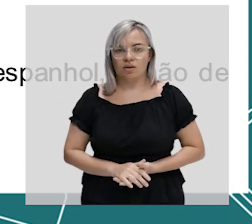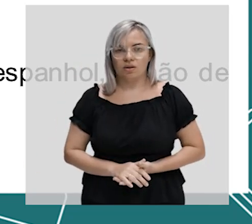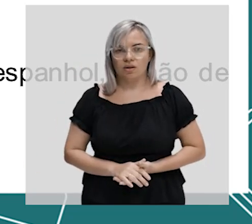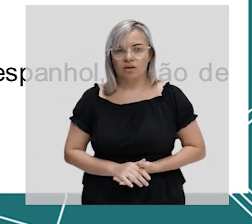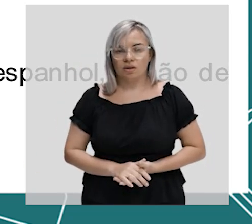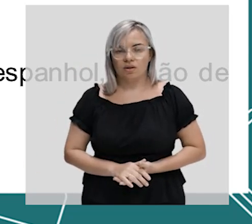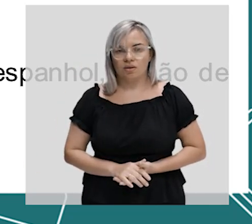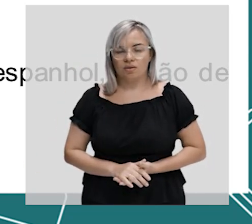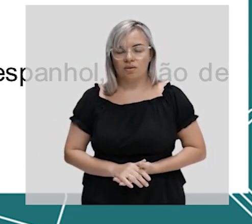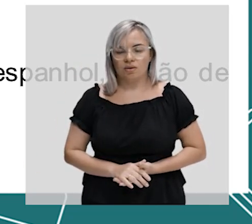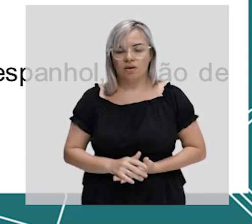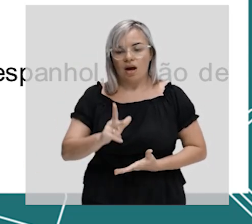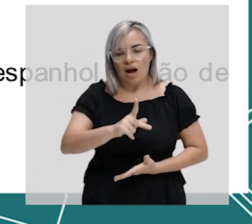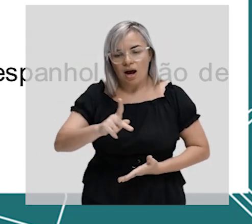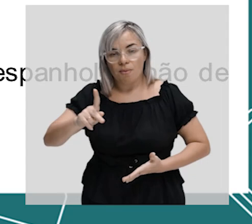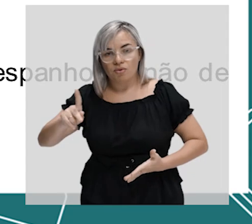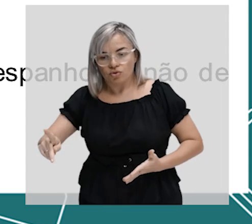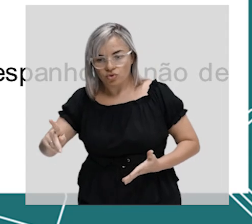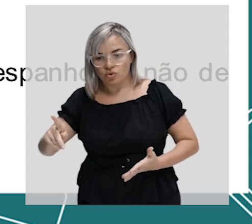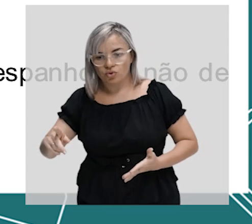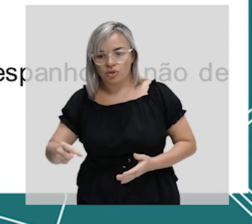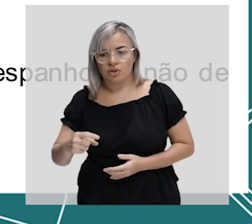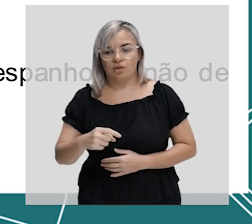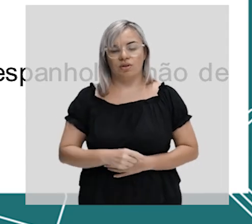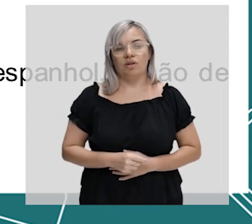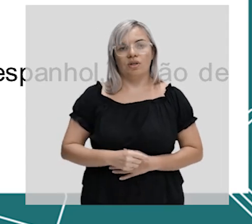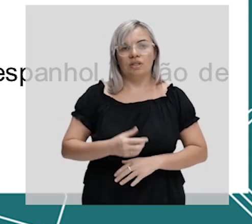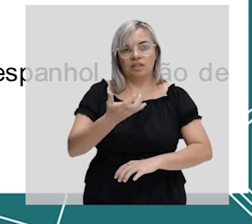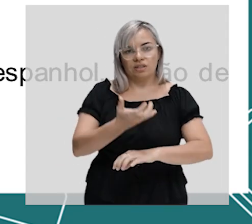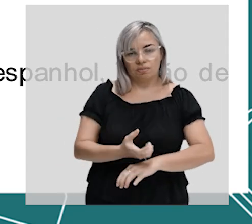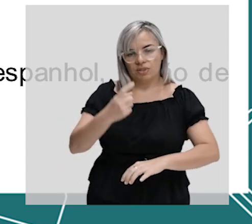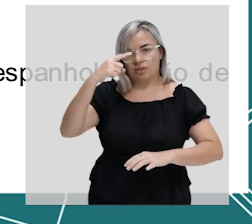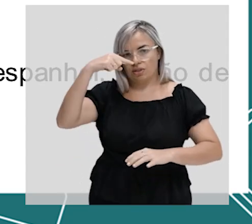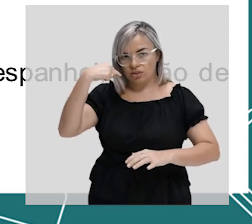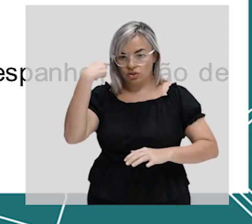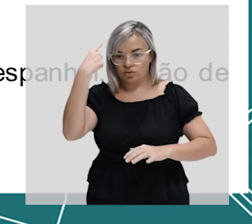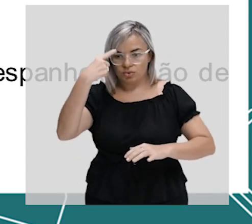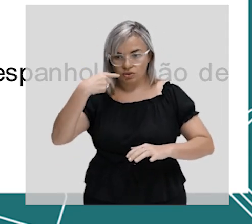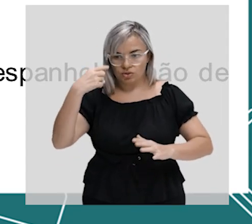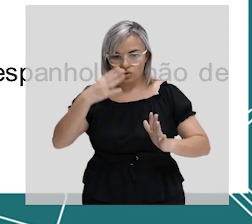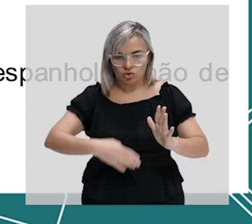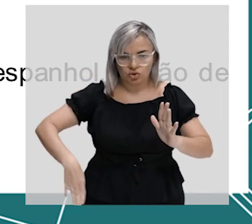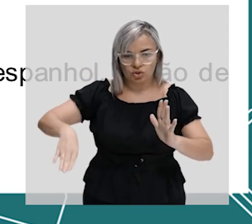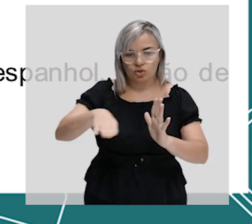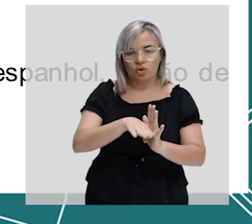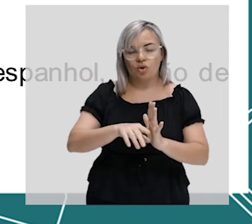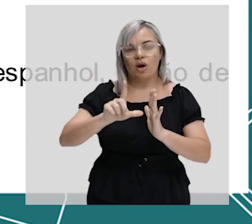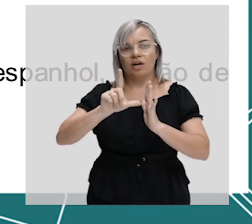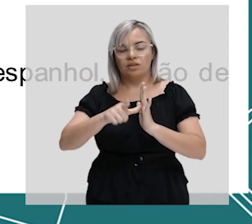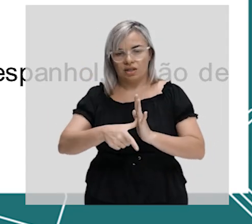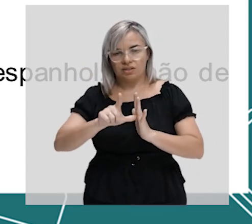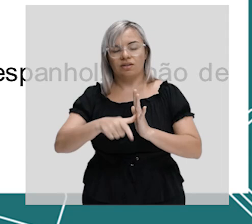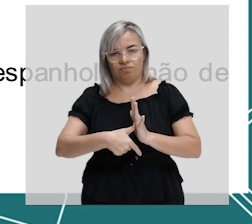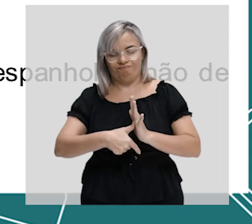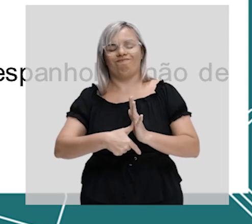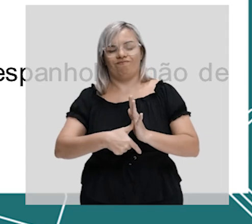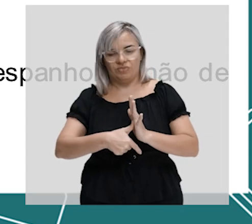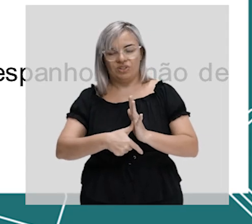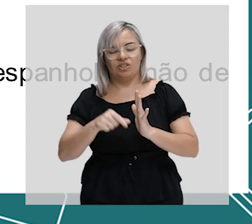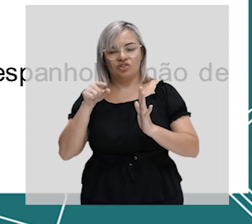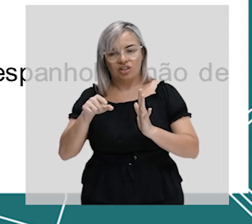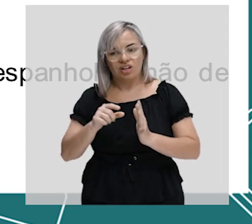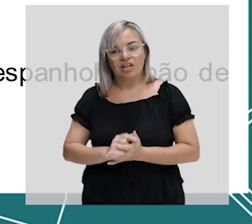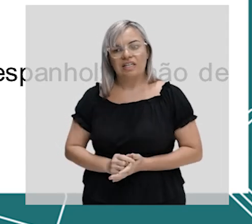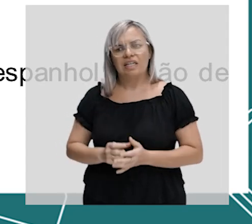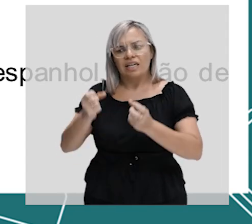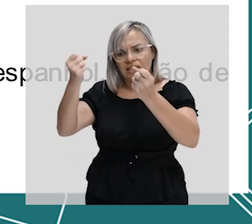atrasada. Aqui está específico que está se falando especificamente da professora de espanhol e não de uma